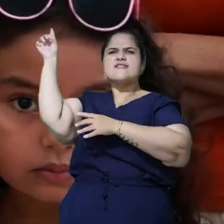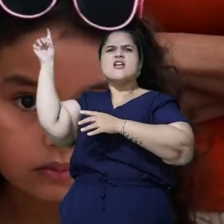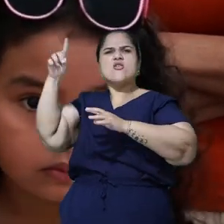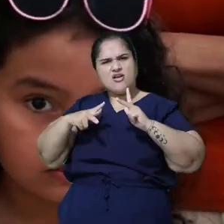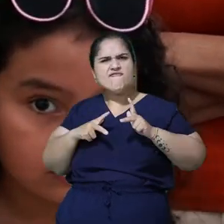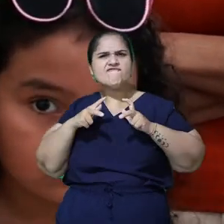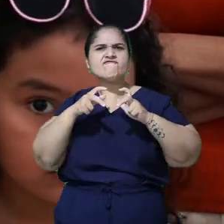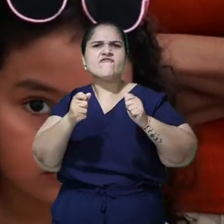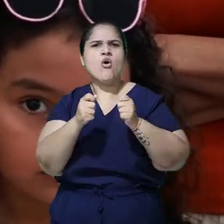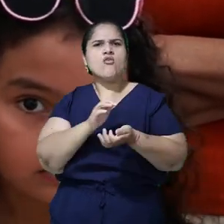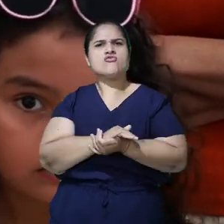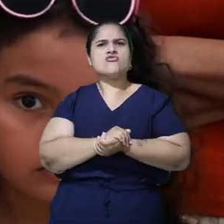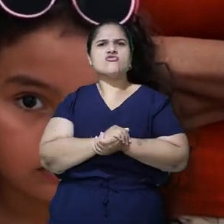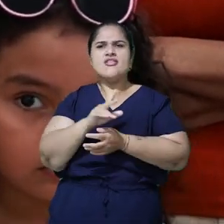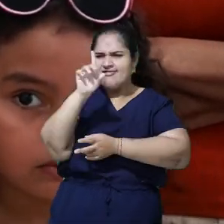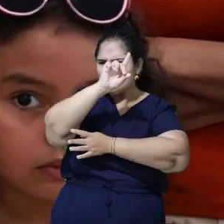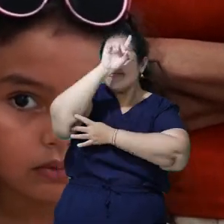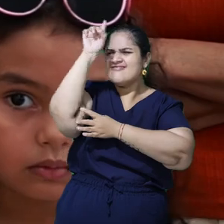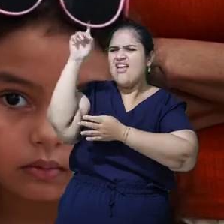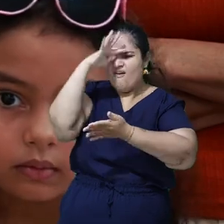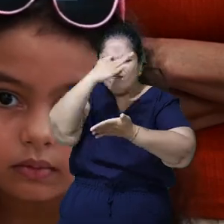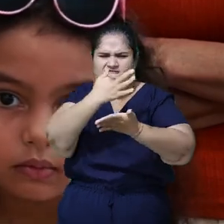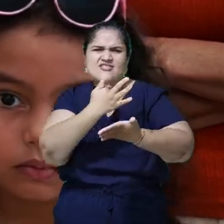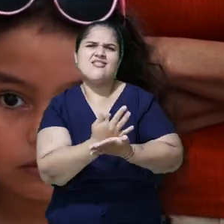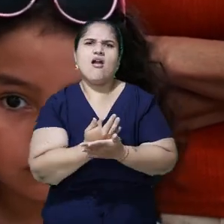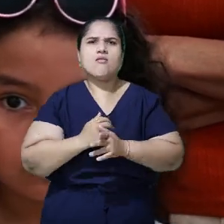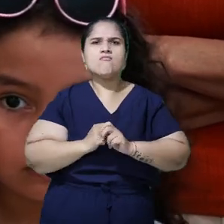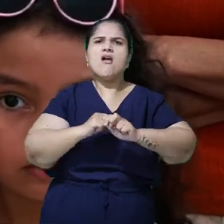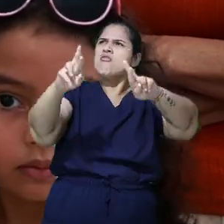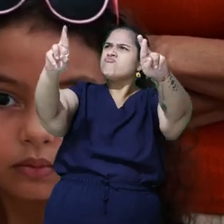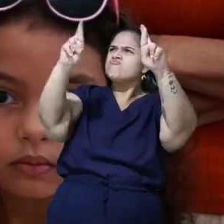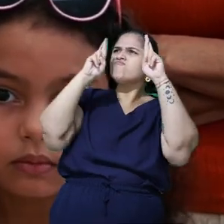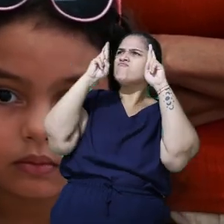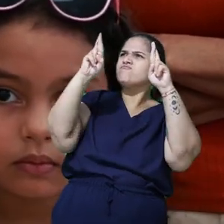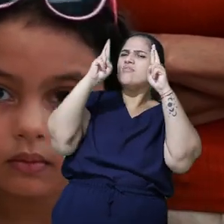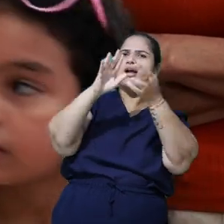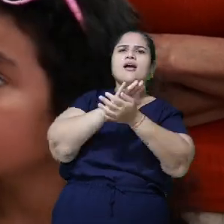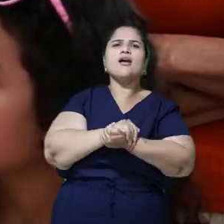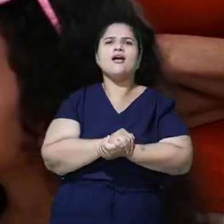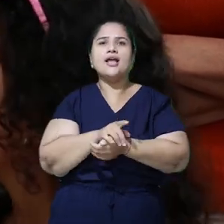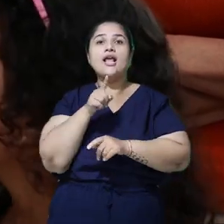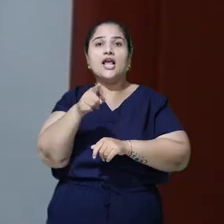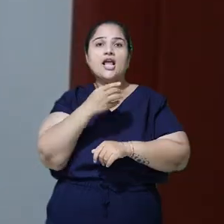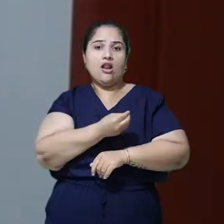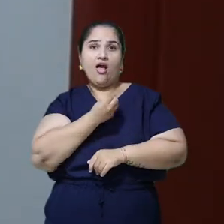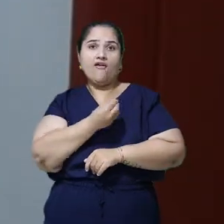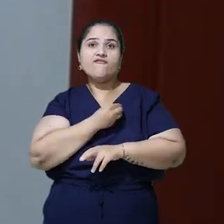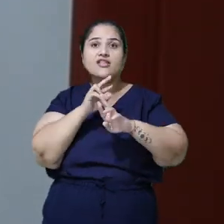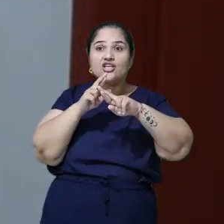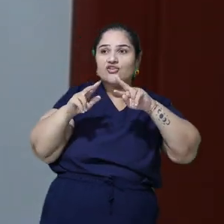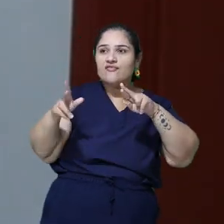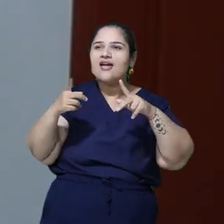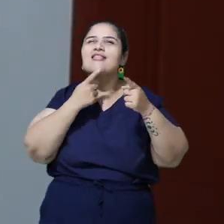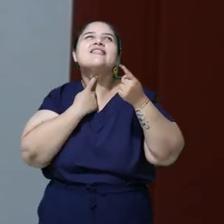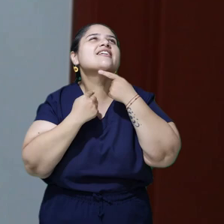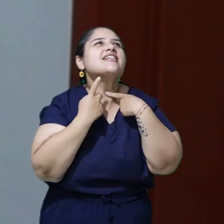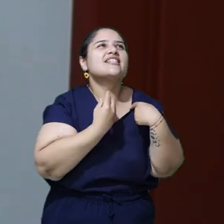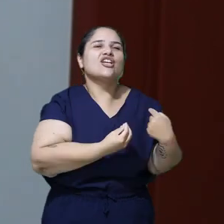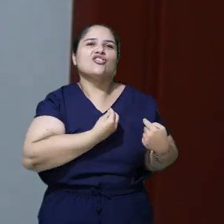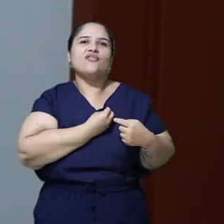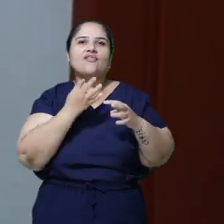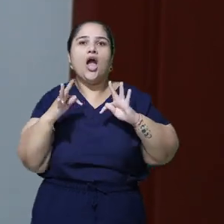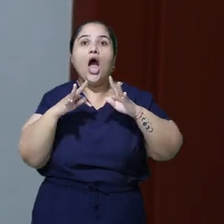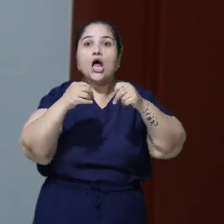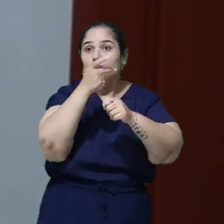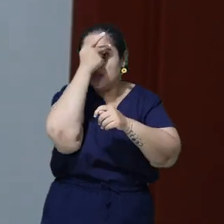morte, ele é uma nova fase de uma vida totalmente diferente, cheia de vontade de viver, e dizer para todos os pacientes que estão